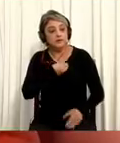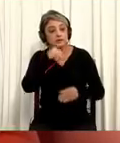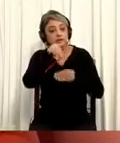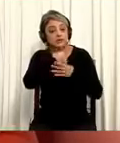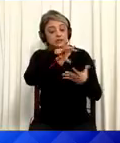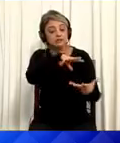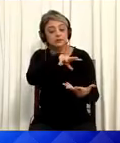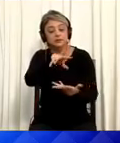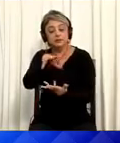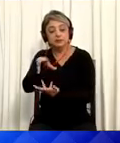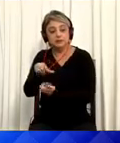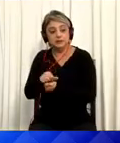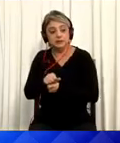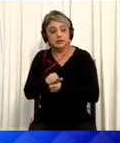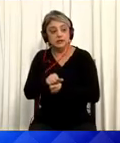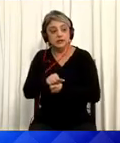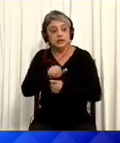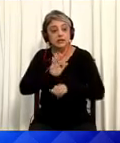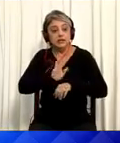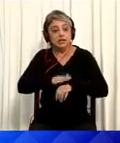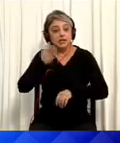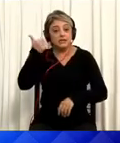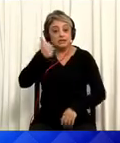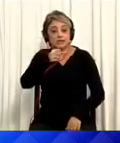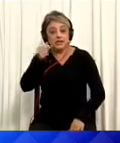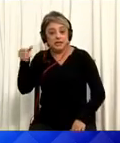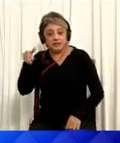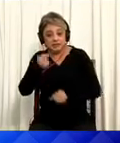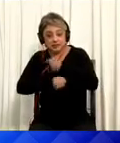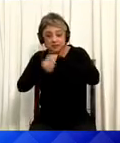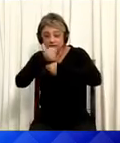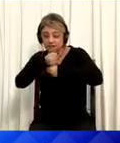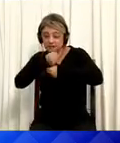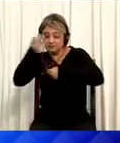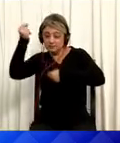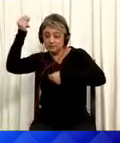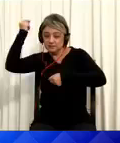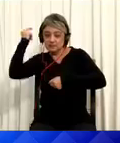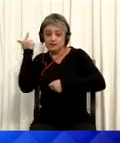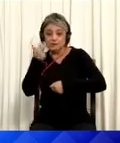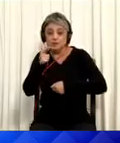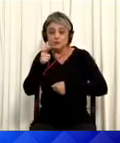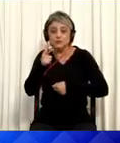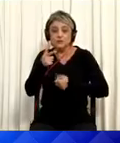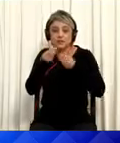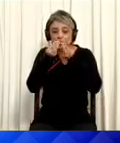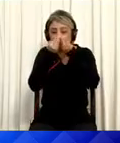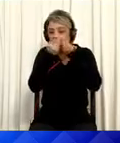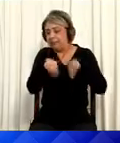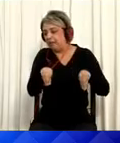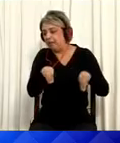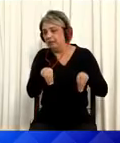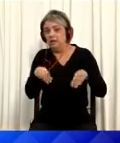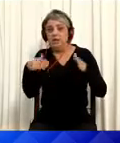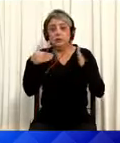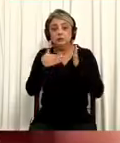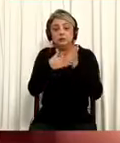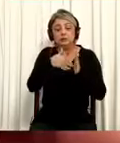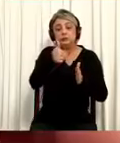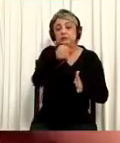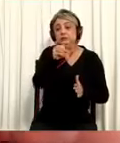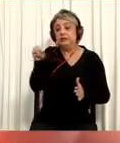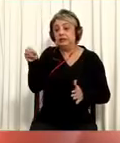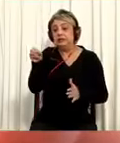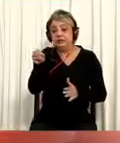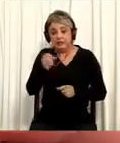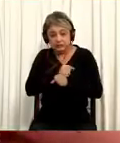desse planeta que até 100 anos atrás não existia toda essa destruição. Nos últimos 100 anos, com